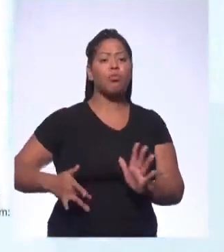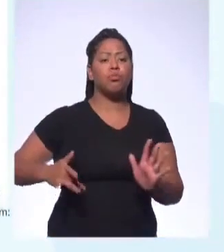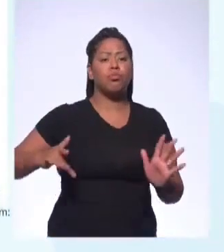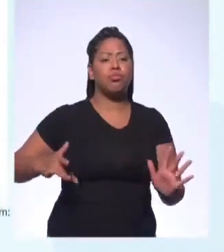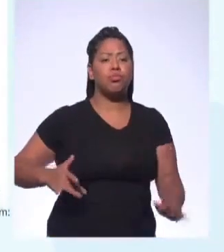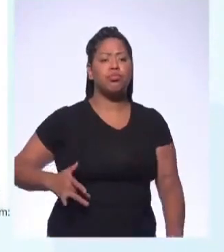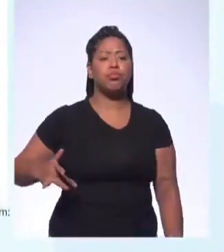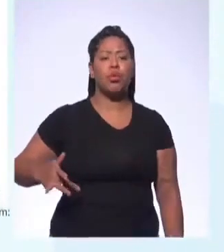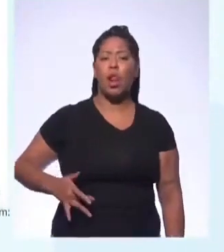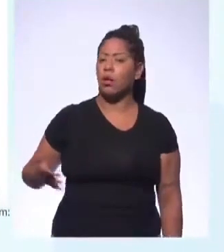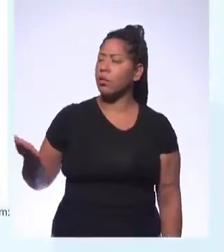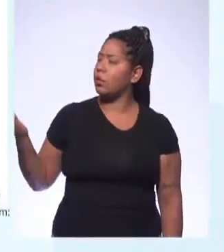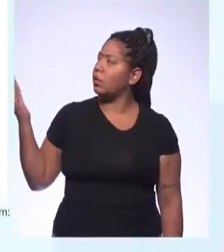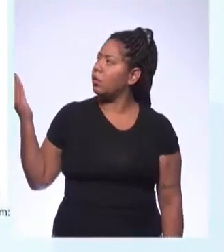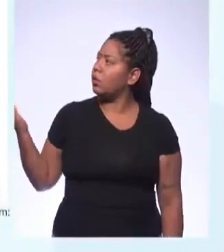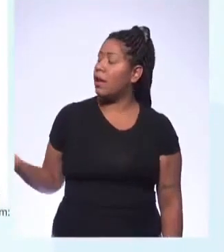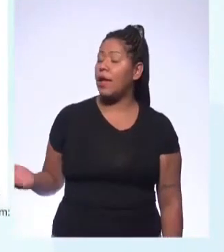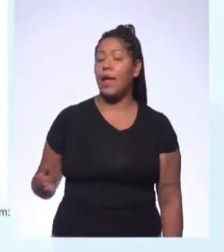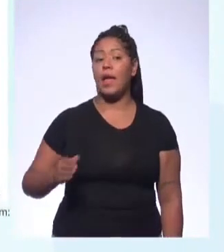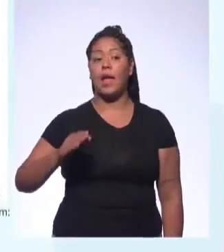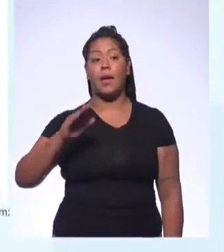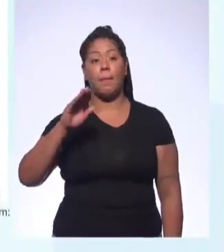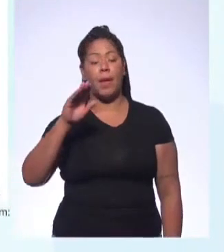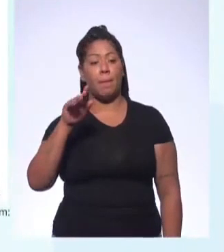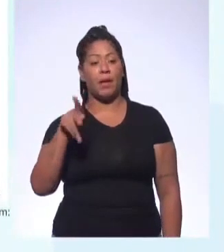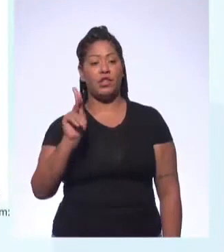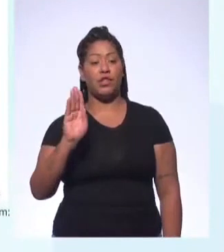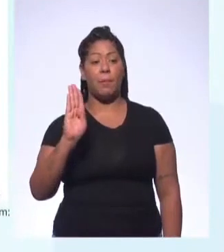carinha aí, ó, tá bom? Então a hepatite